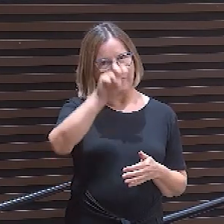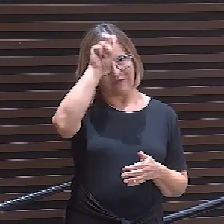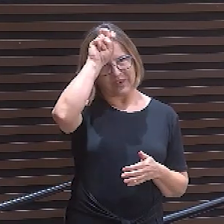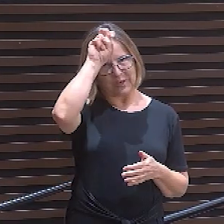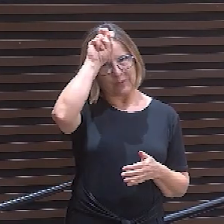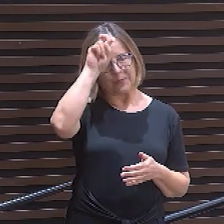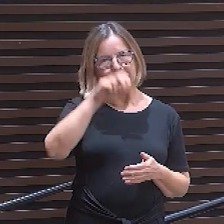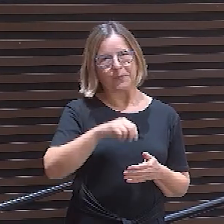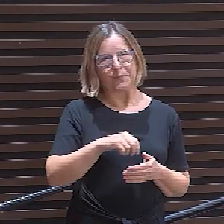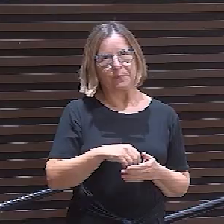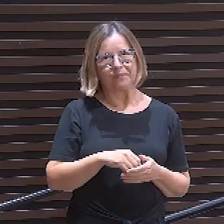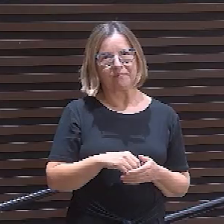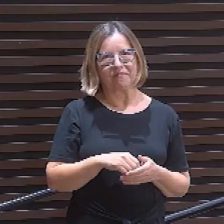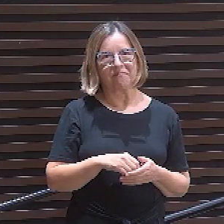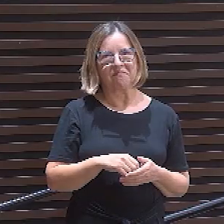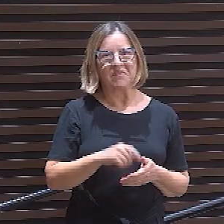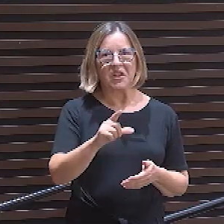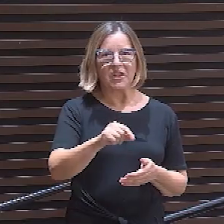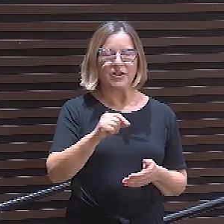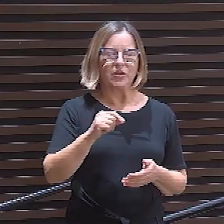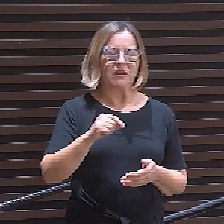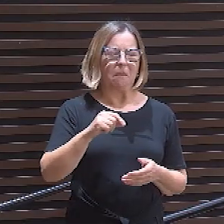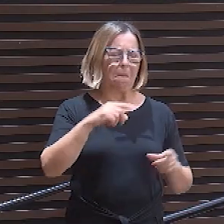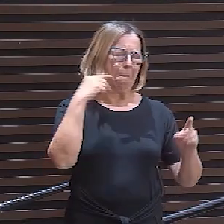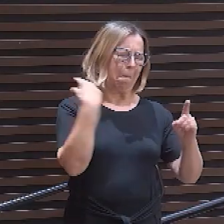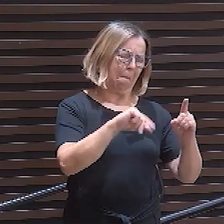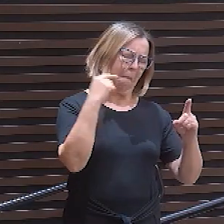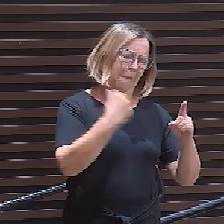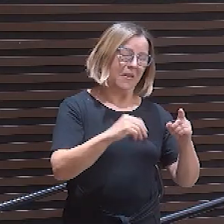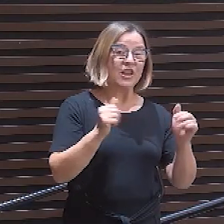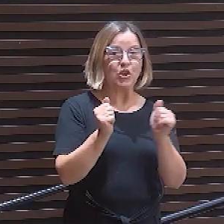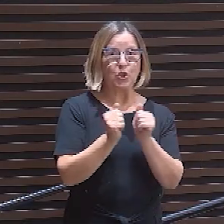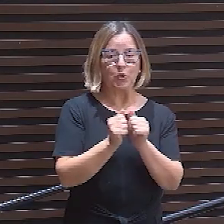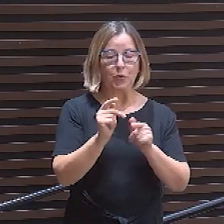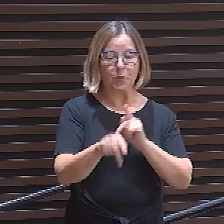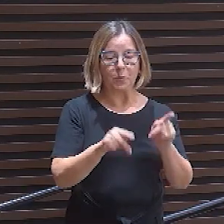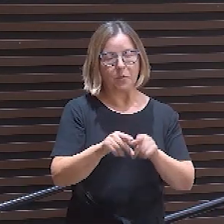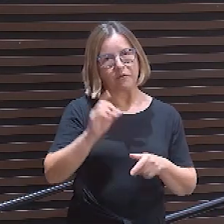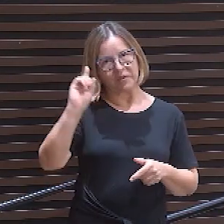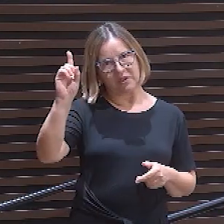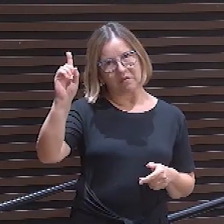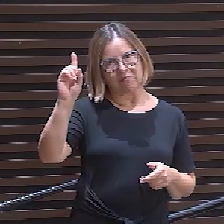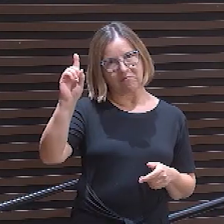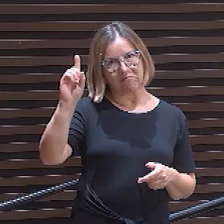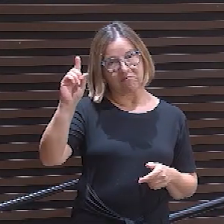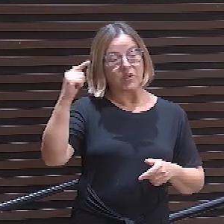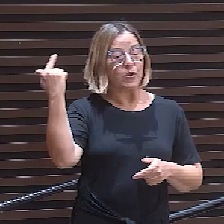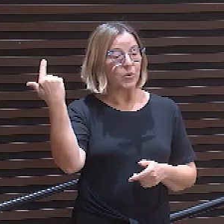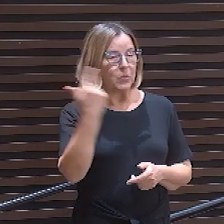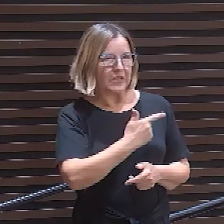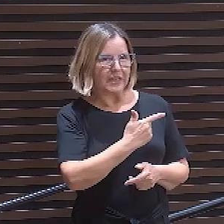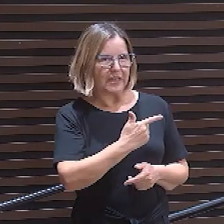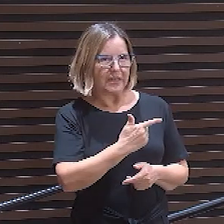preferindo ser maltratado junto com o povo de Deus, a usufruir